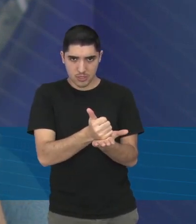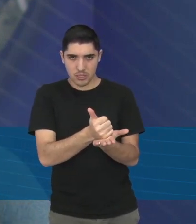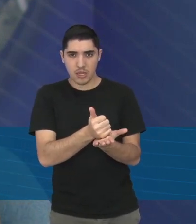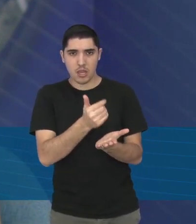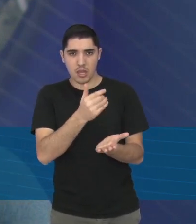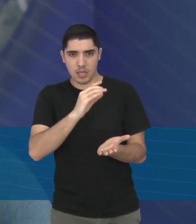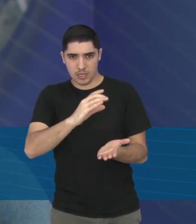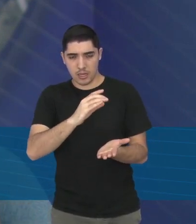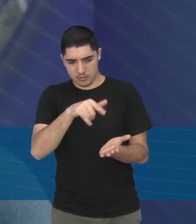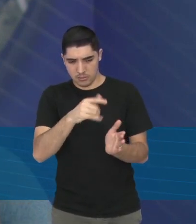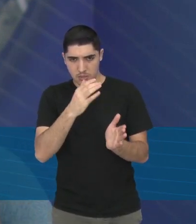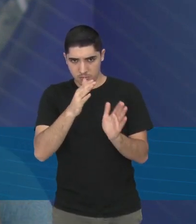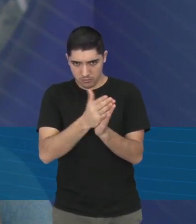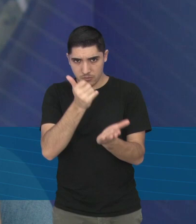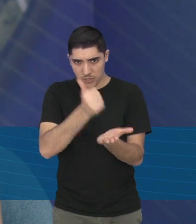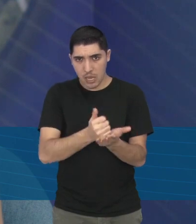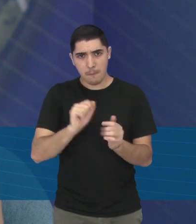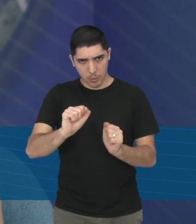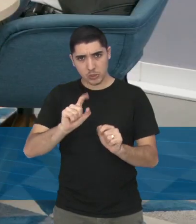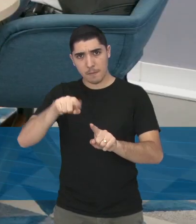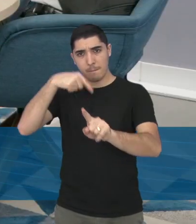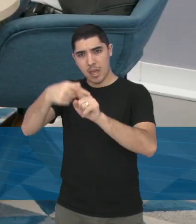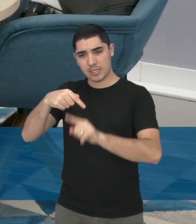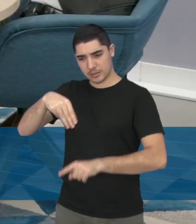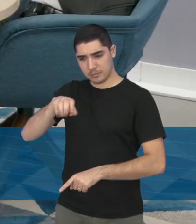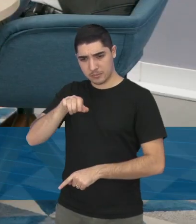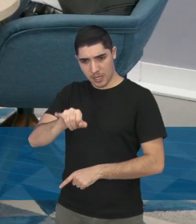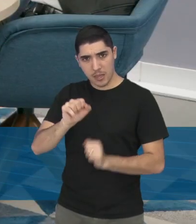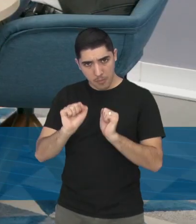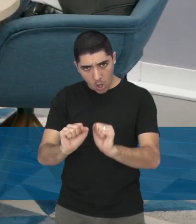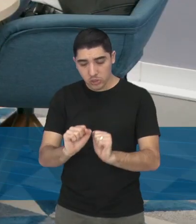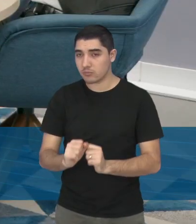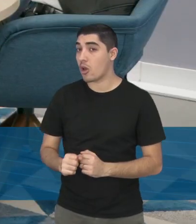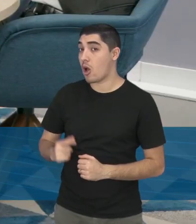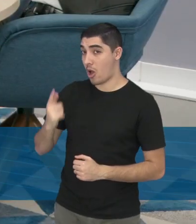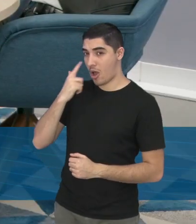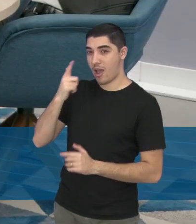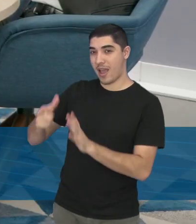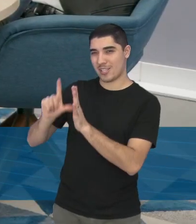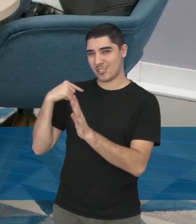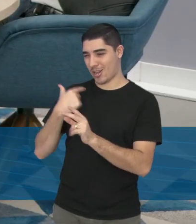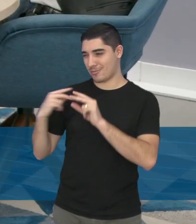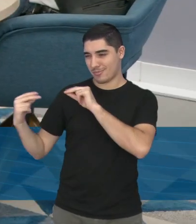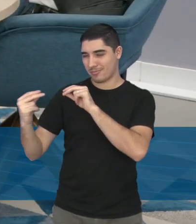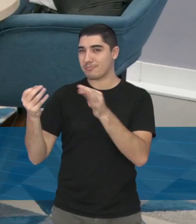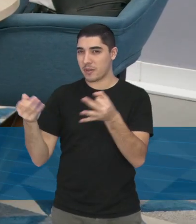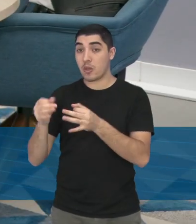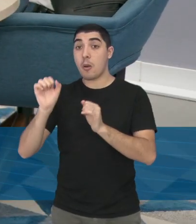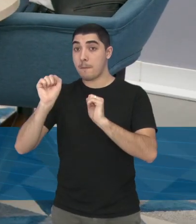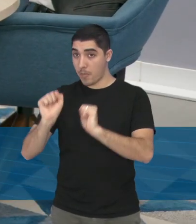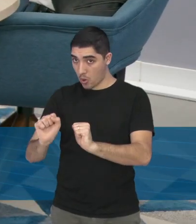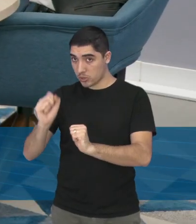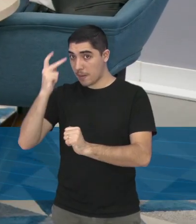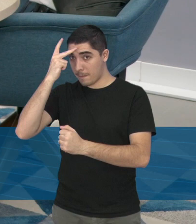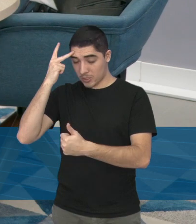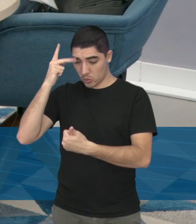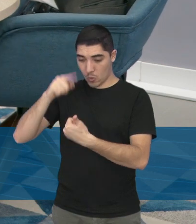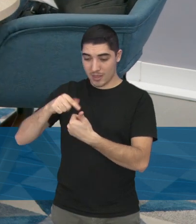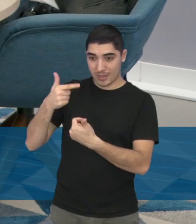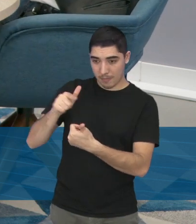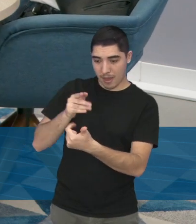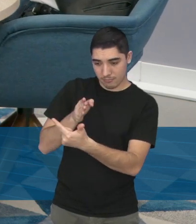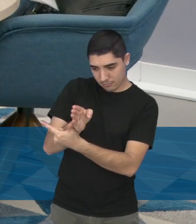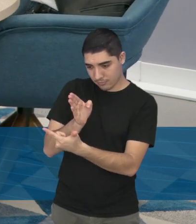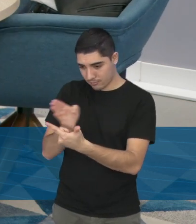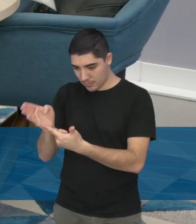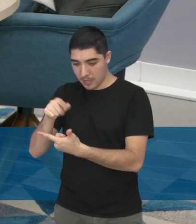se for possível? A ponderação do professor na nossa conversa foi perfeita, então vamos lá. Ele pode ser CLT e MEI?